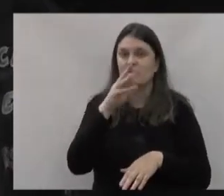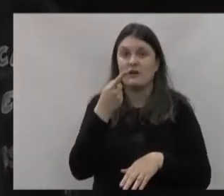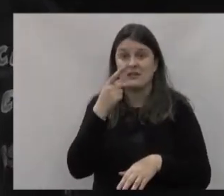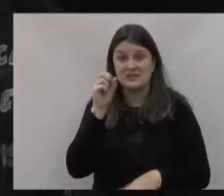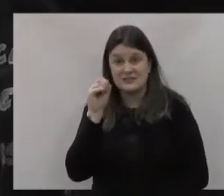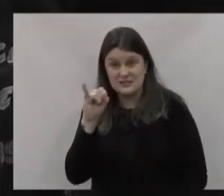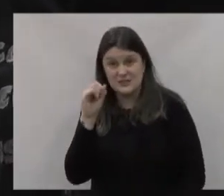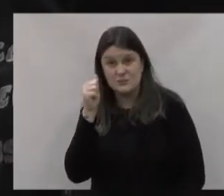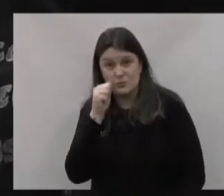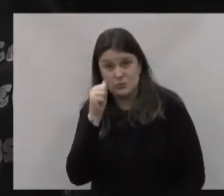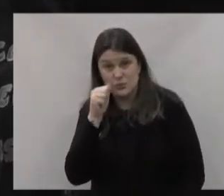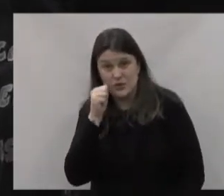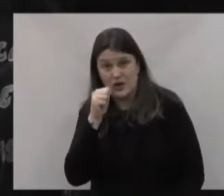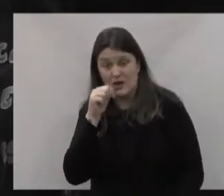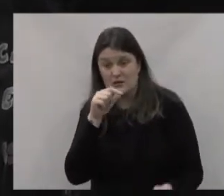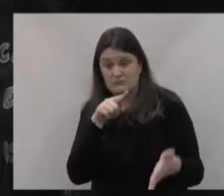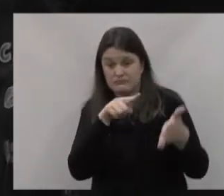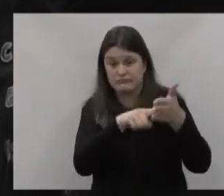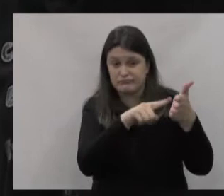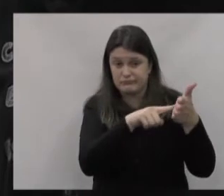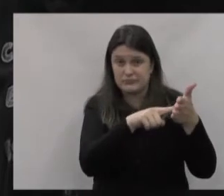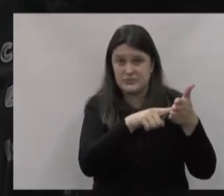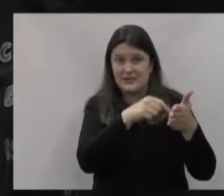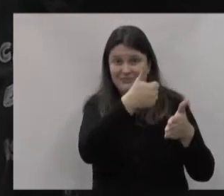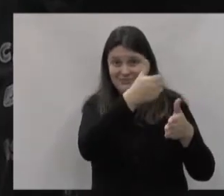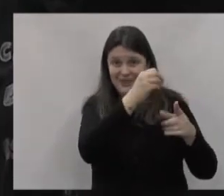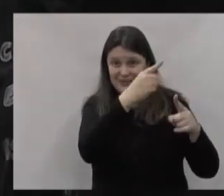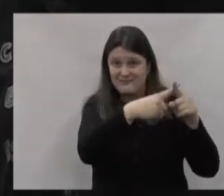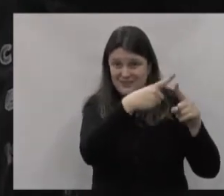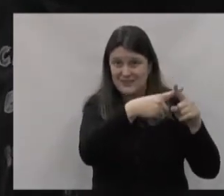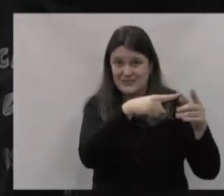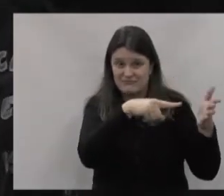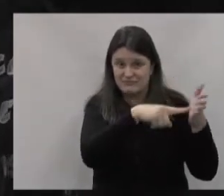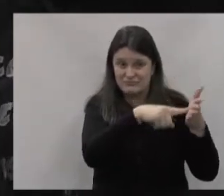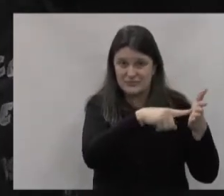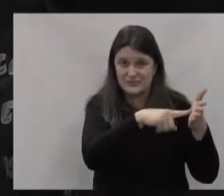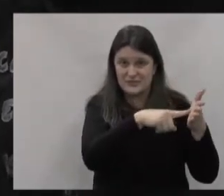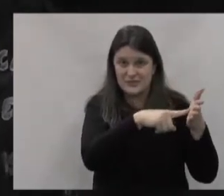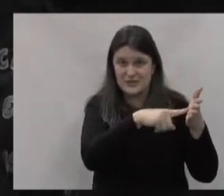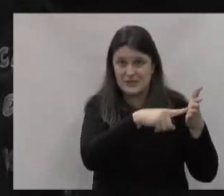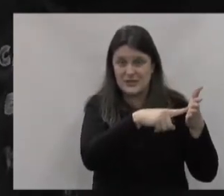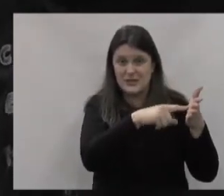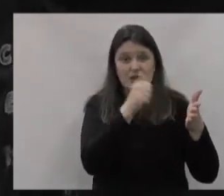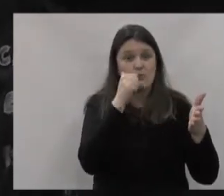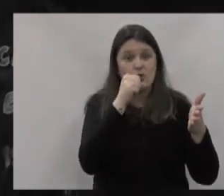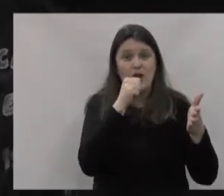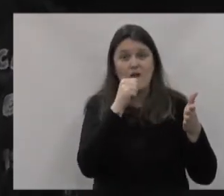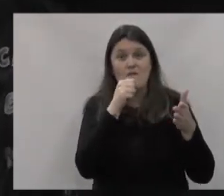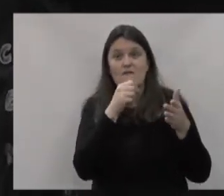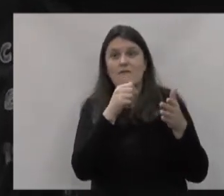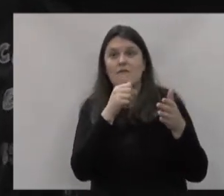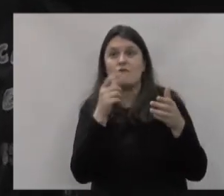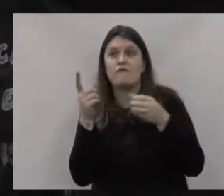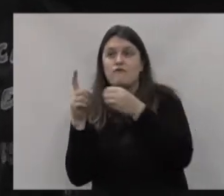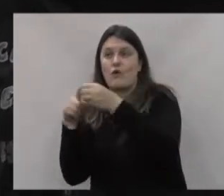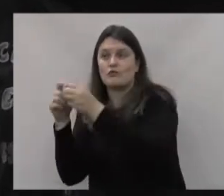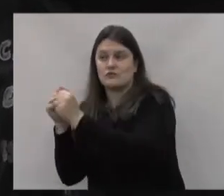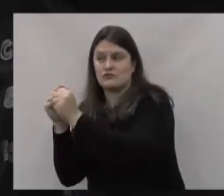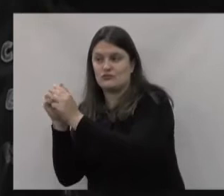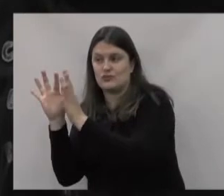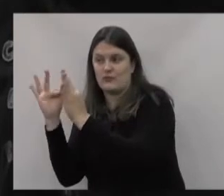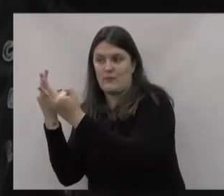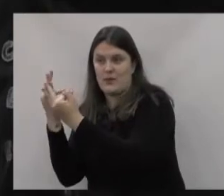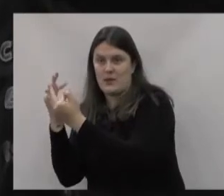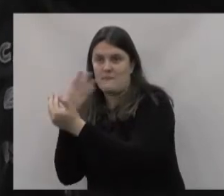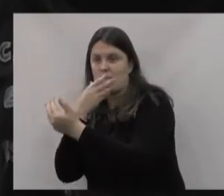se uma mulher denuncia o marido 10 vezes e as 10 vezes ela volta para ele, a gente tem que estar preparado para